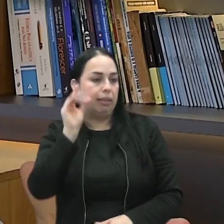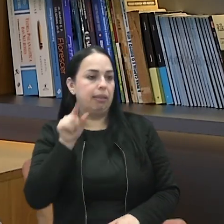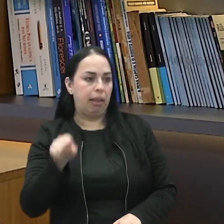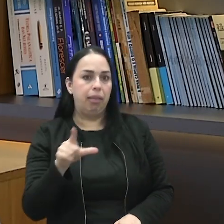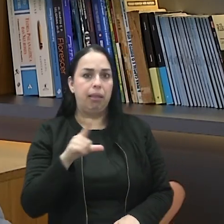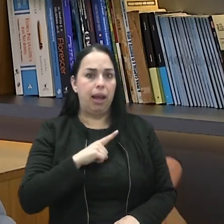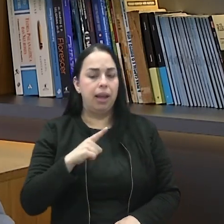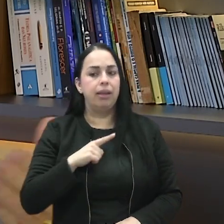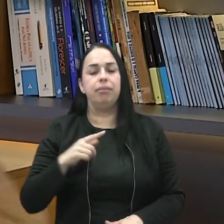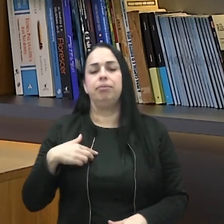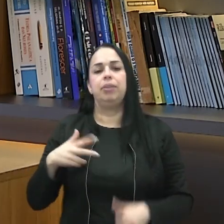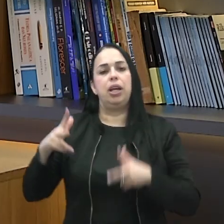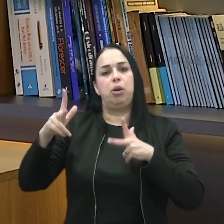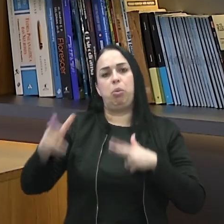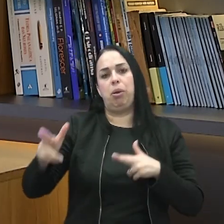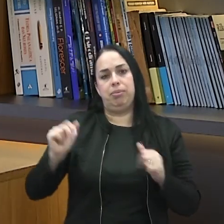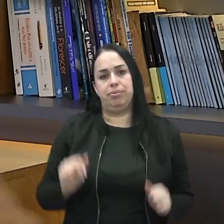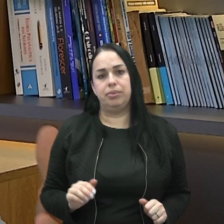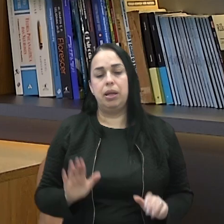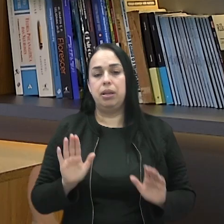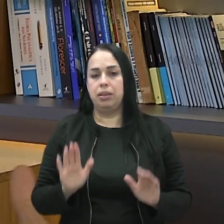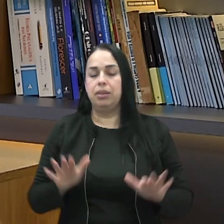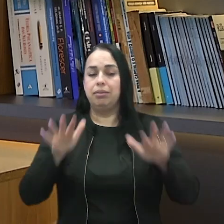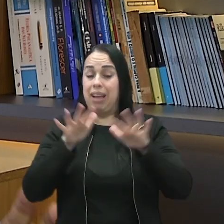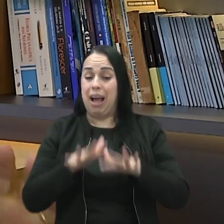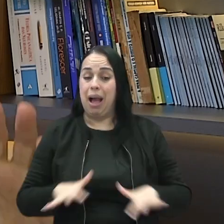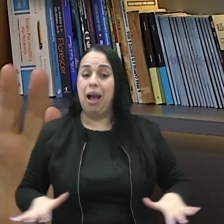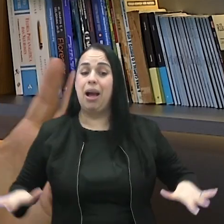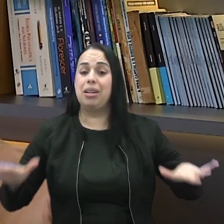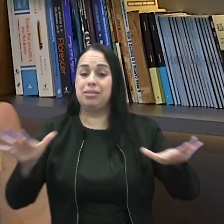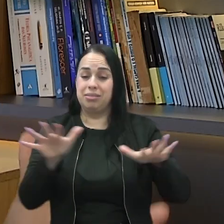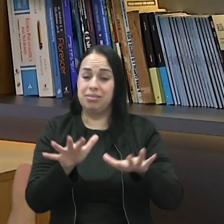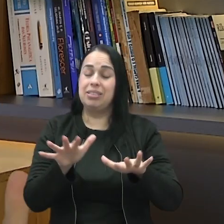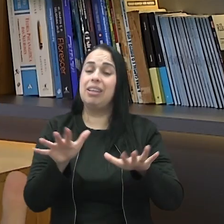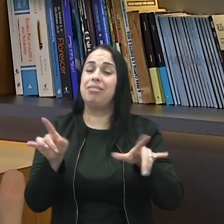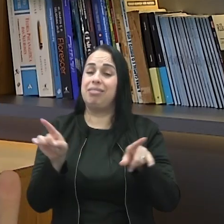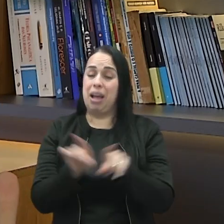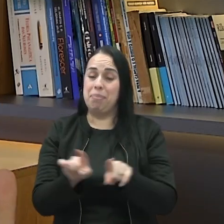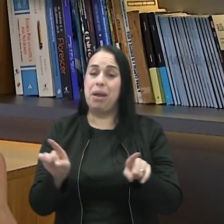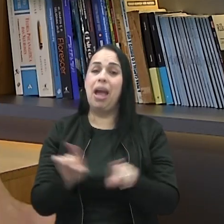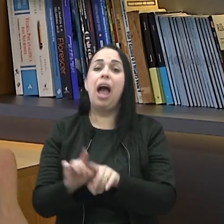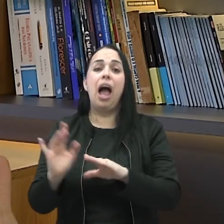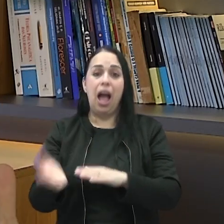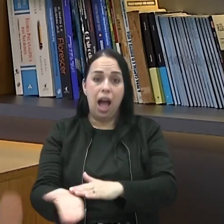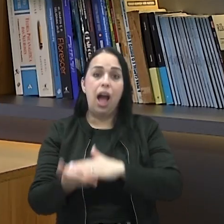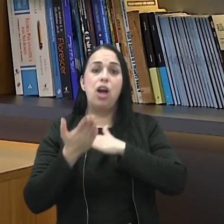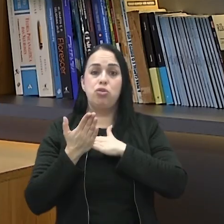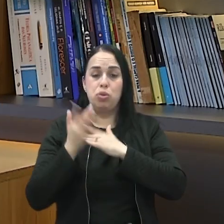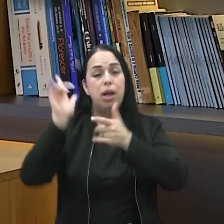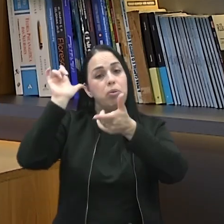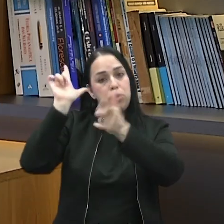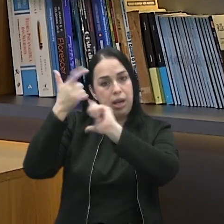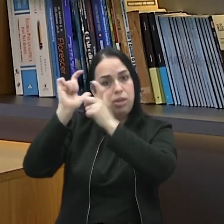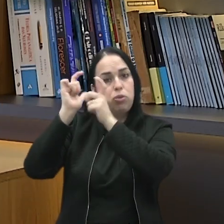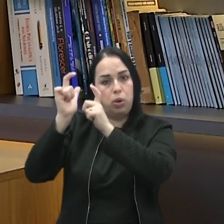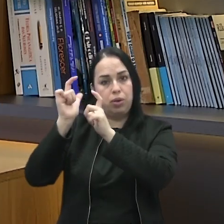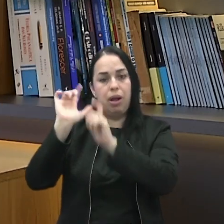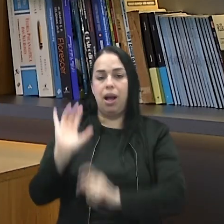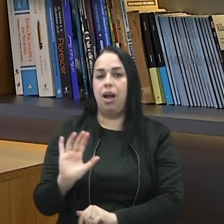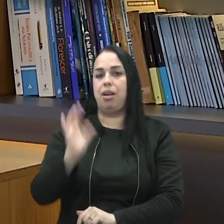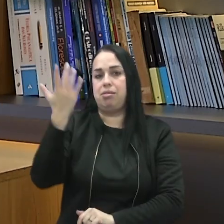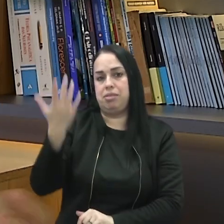tem esquizofrenia, a chance dele ter é maior, não é 100%. O ambiente também parece contribuir